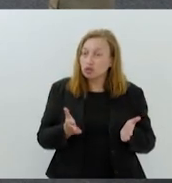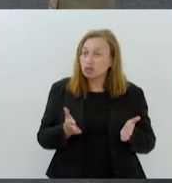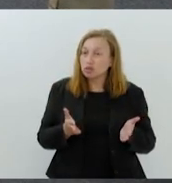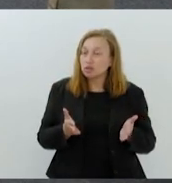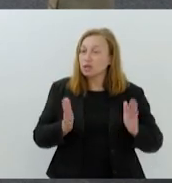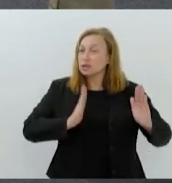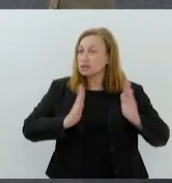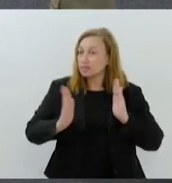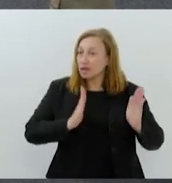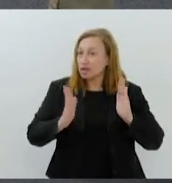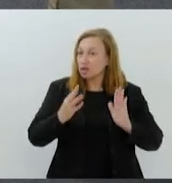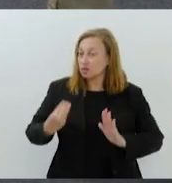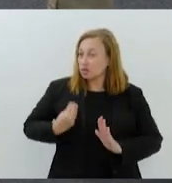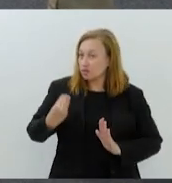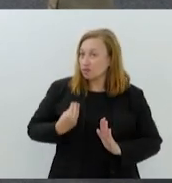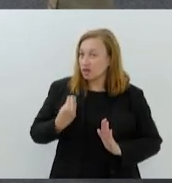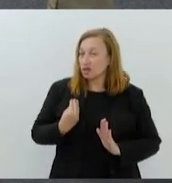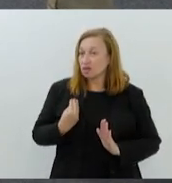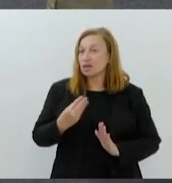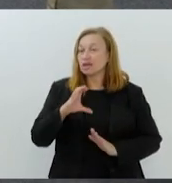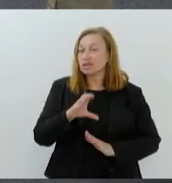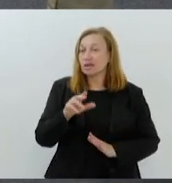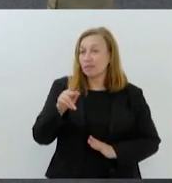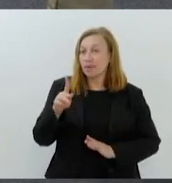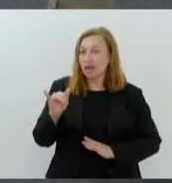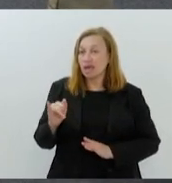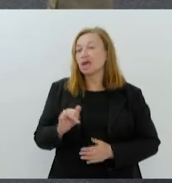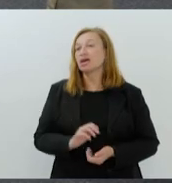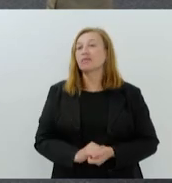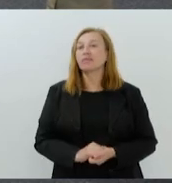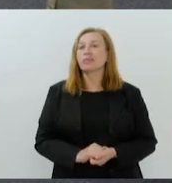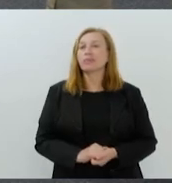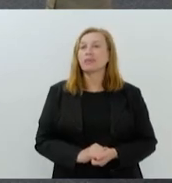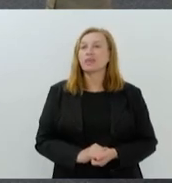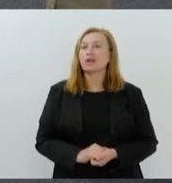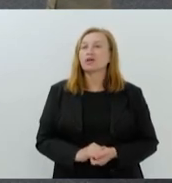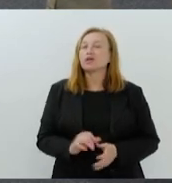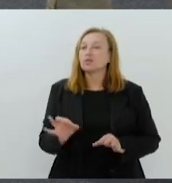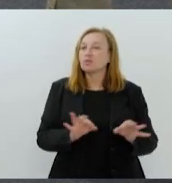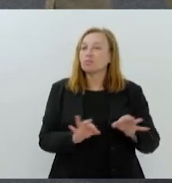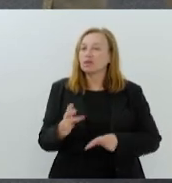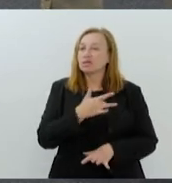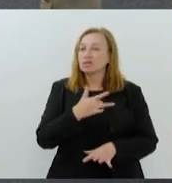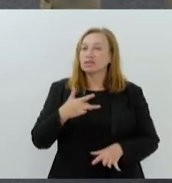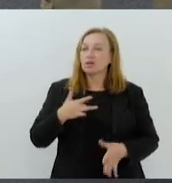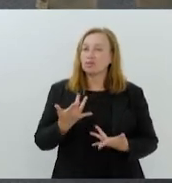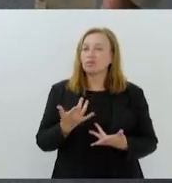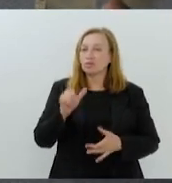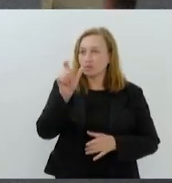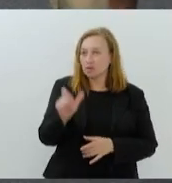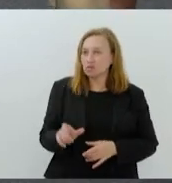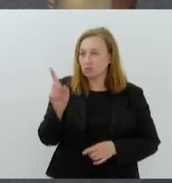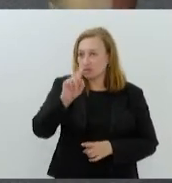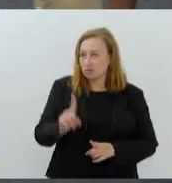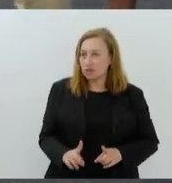neste período em que vivemos ainda a CPI dos planos de saúde para pessoa com deficiência, ela me dá a honra de ser a vice-presidente